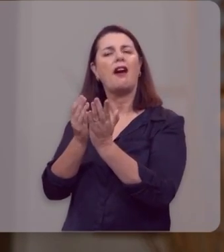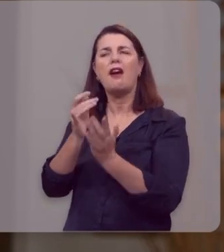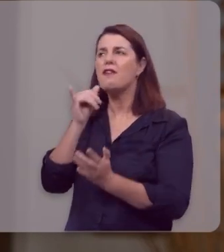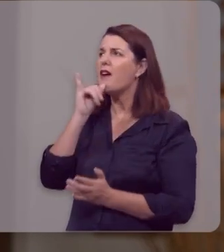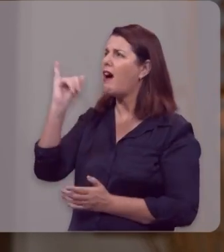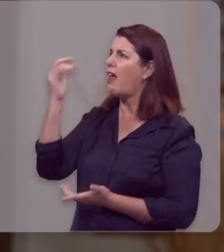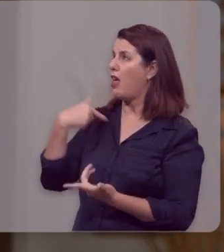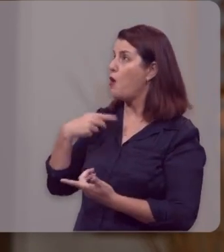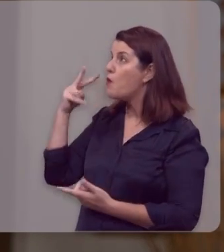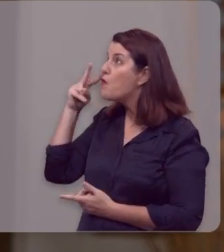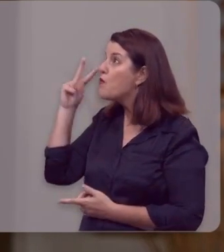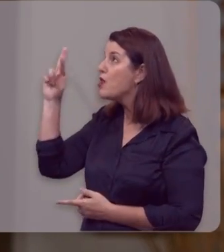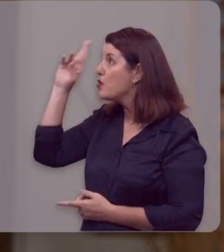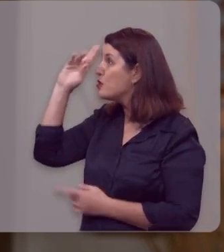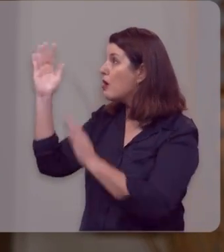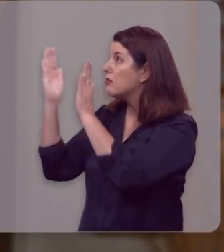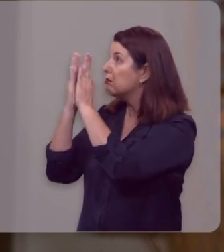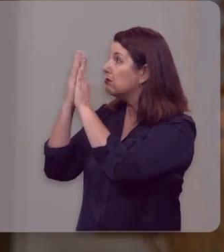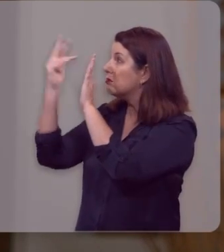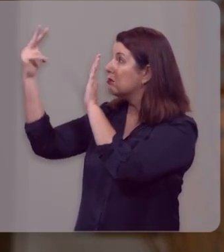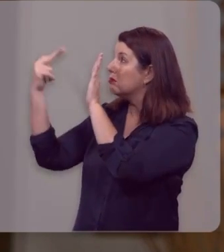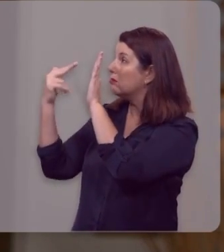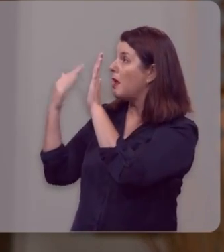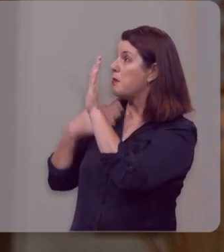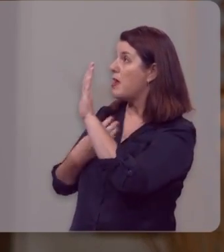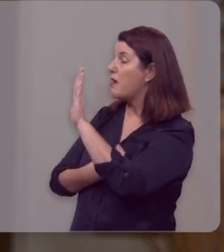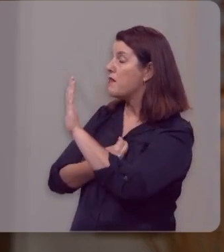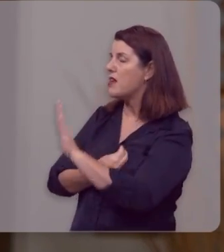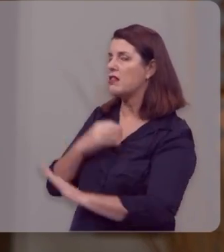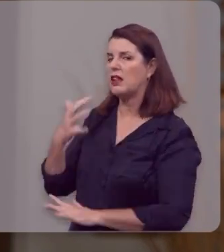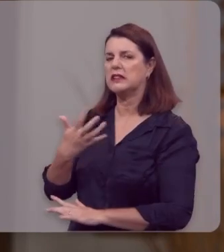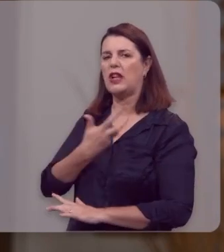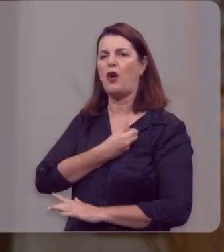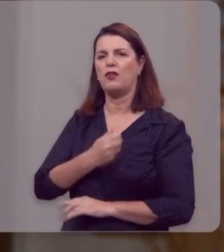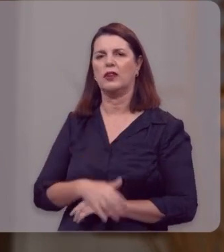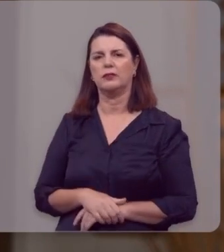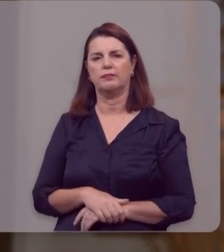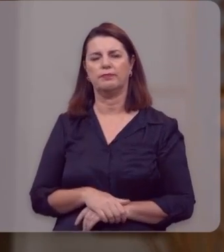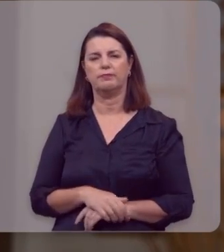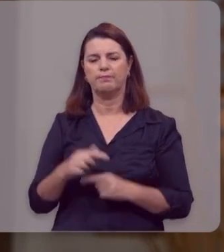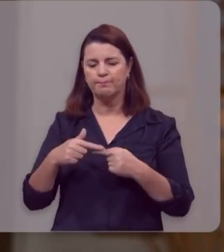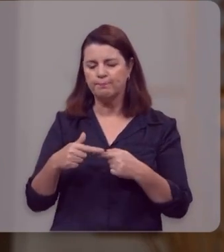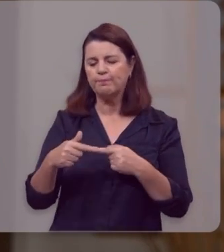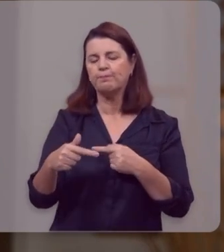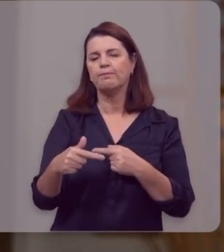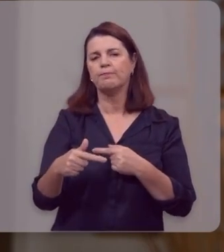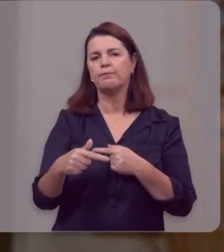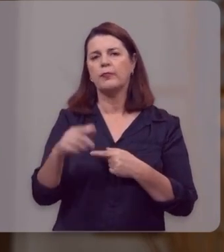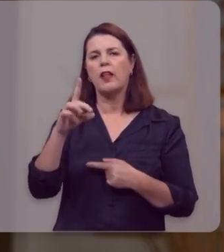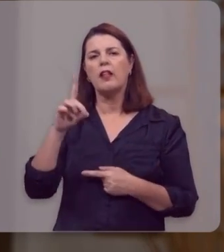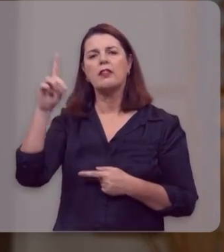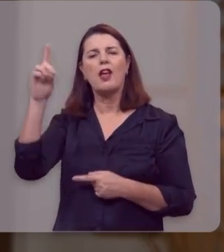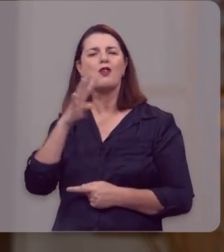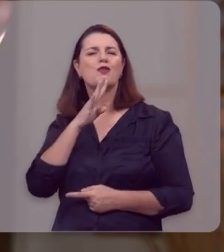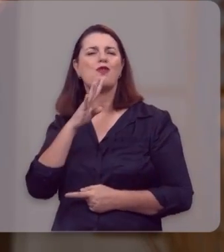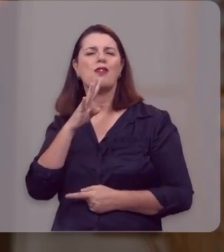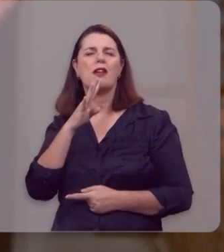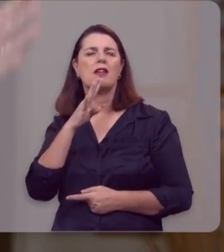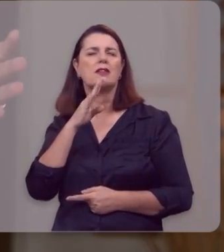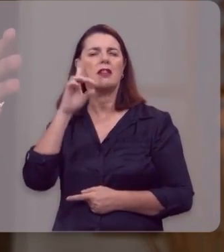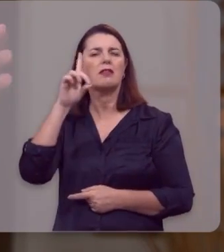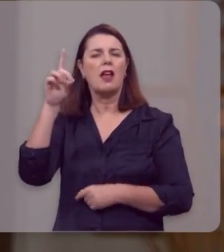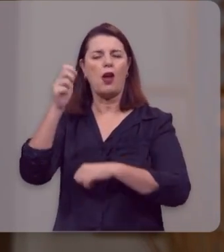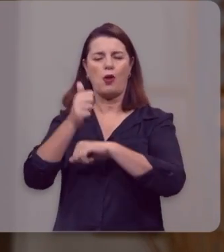Senhor face a face e a minha vida foi salva. A partir daí, Deus é conhecido como o Deus